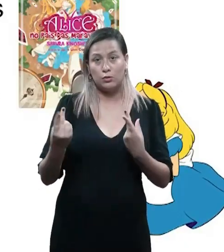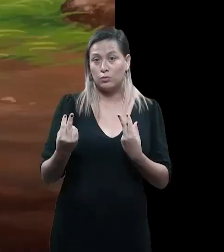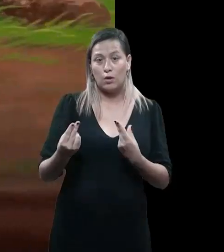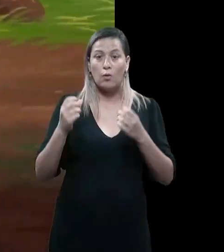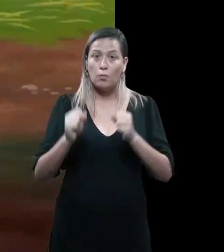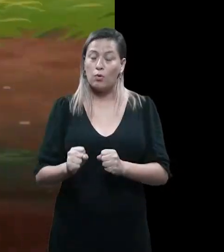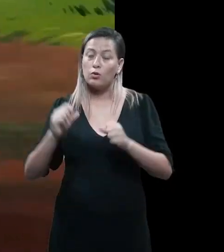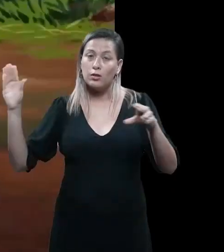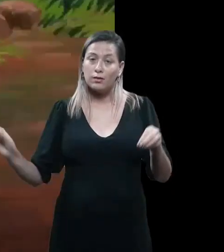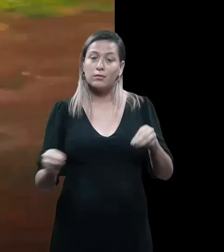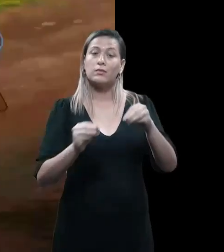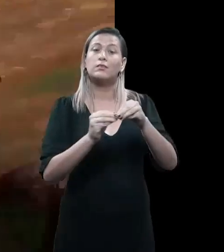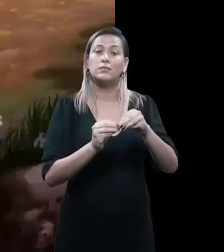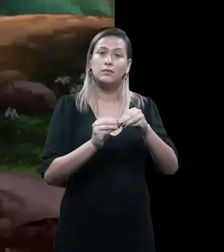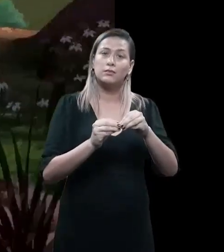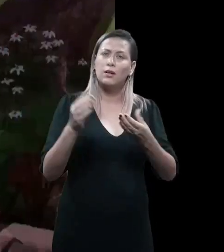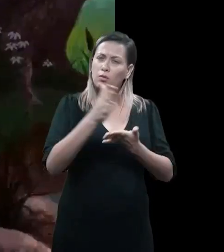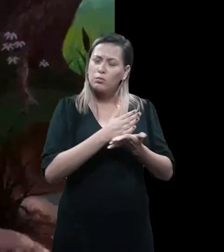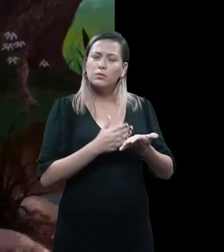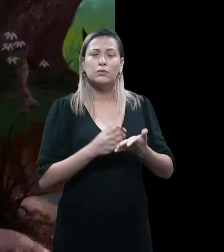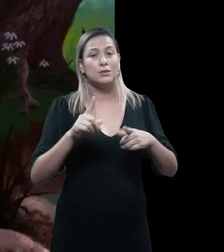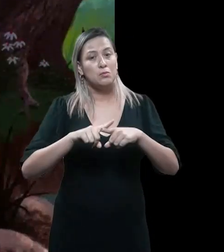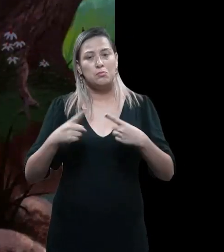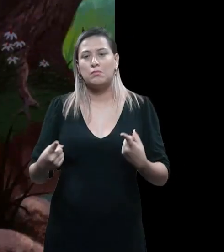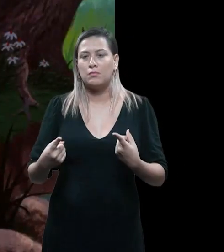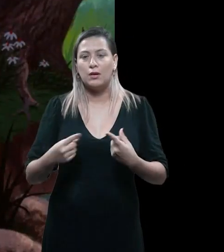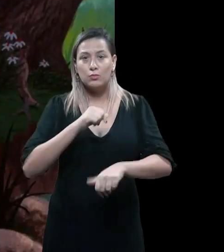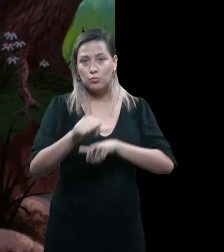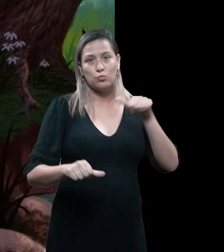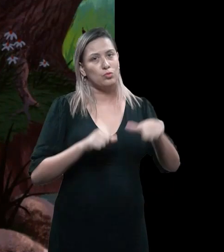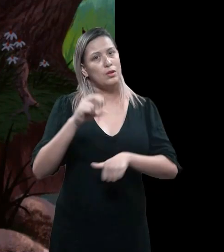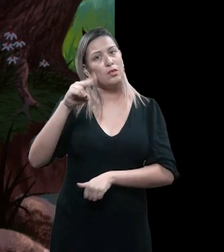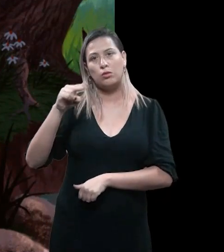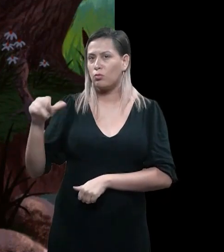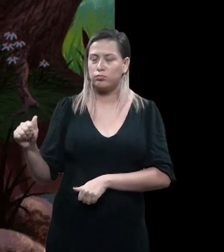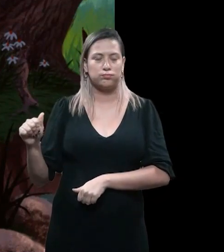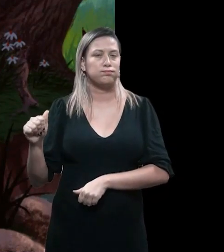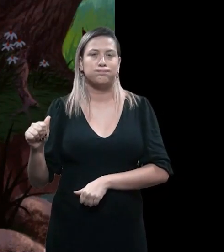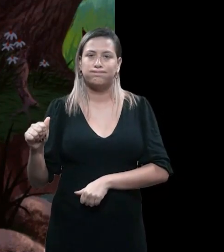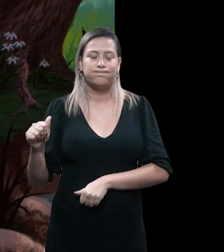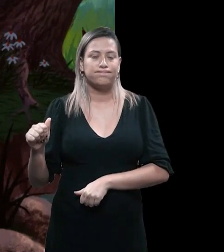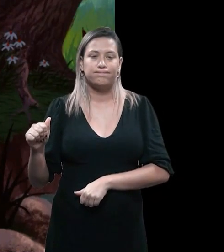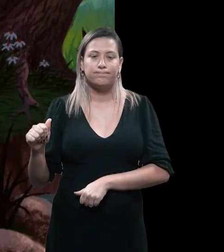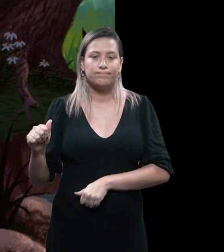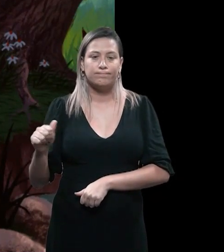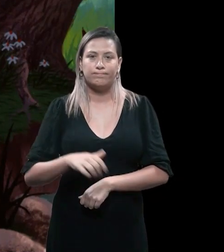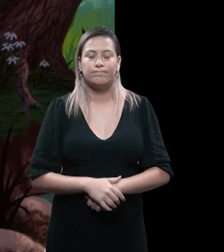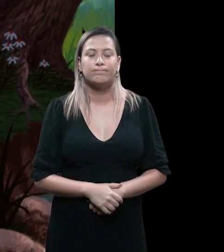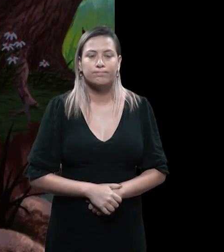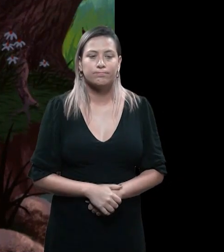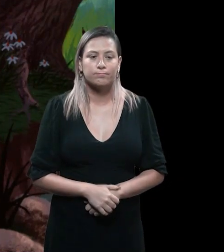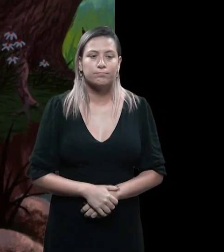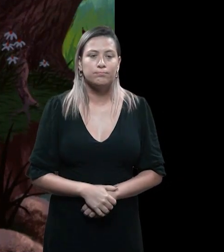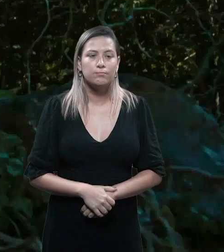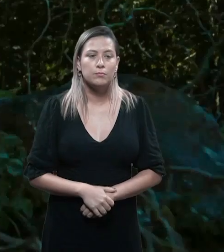mesma. Eu posso acrescentar alguns elementos, mas eu não posso mudar esses elementos. Se eu mudo esses elementos, a